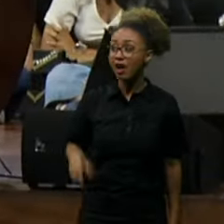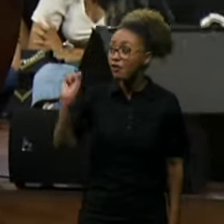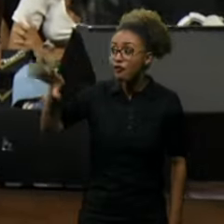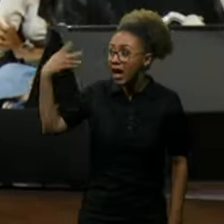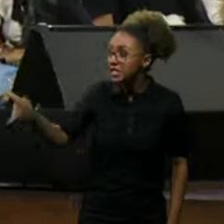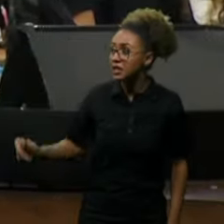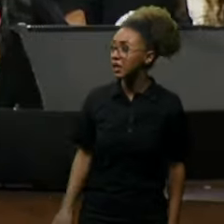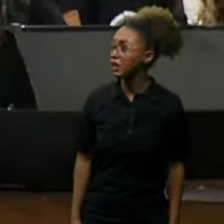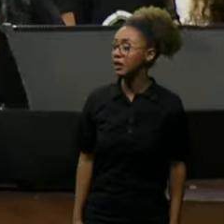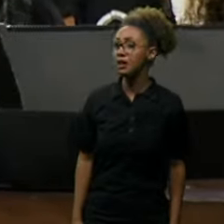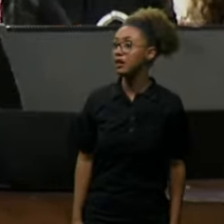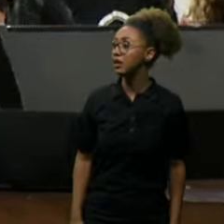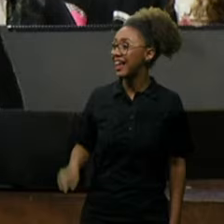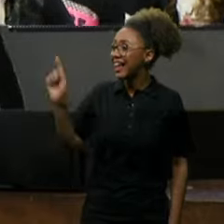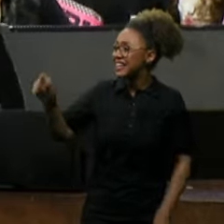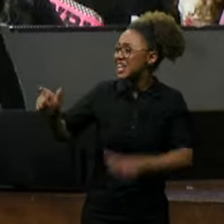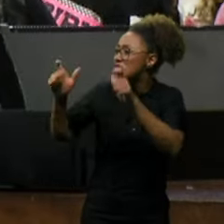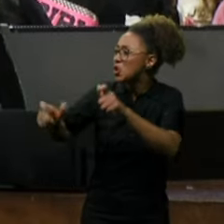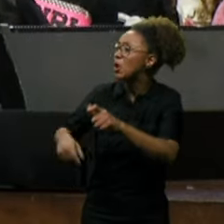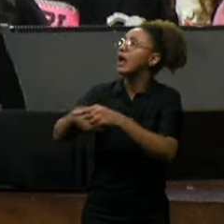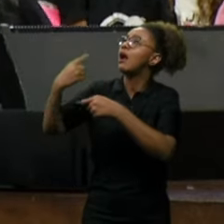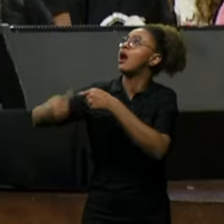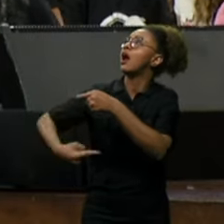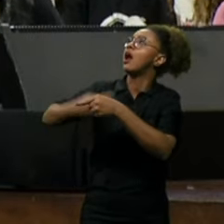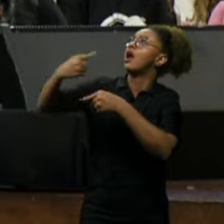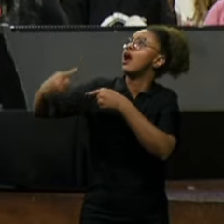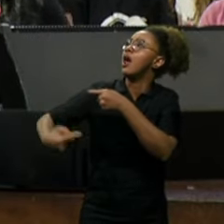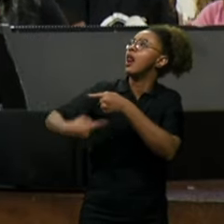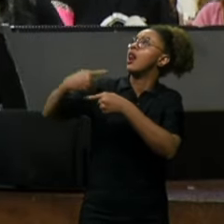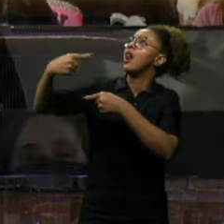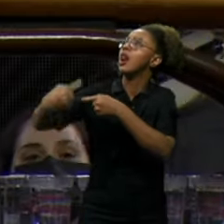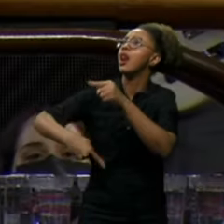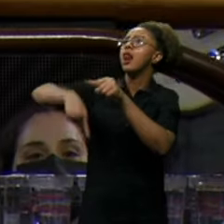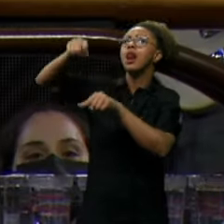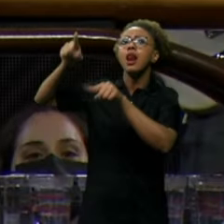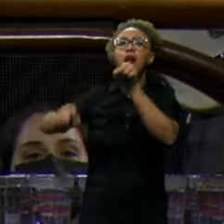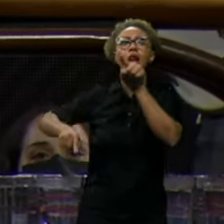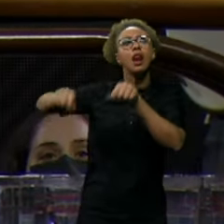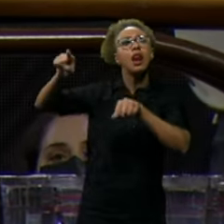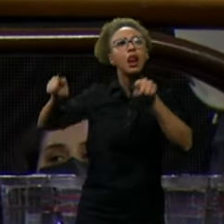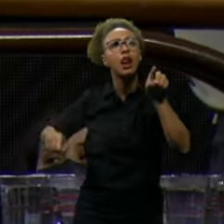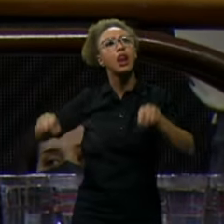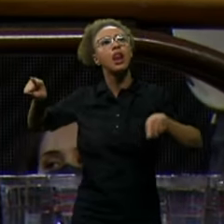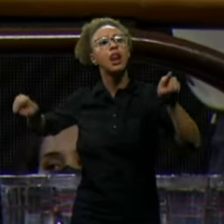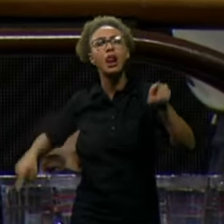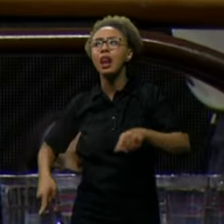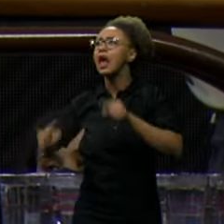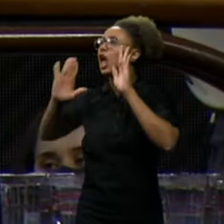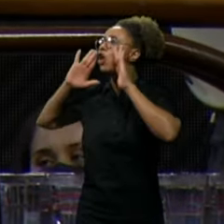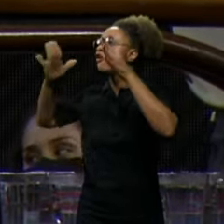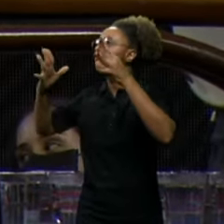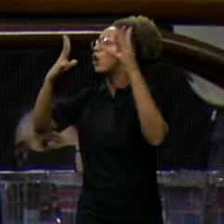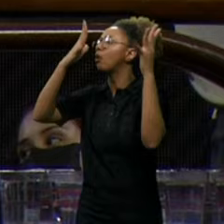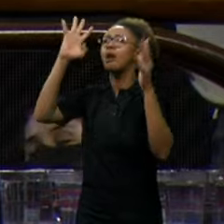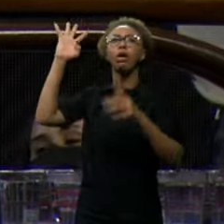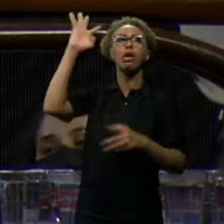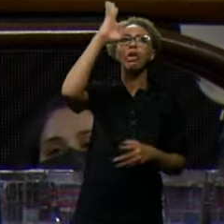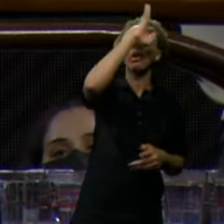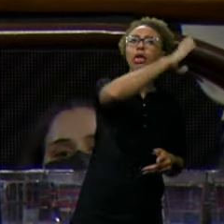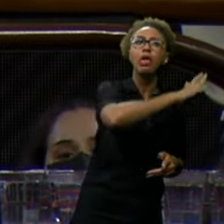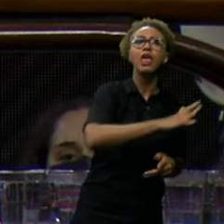Arame sai dessa terra de procrastinação de inconstância de falta de foco de mornidão